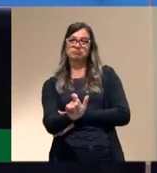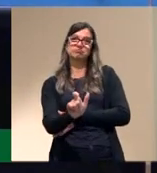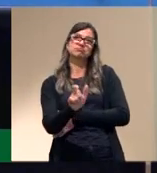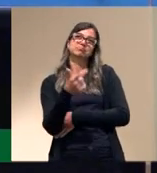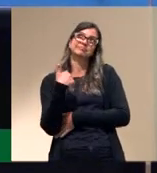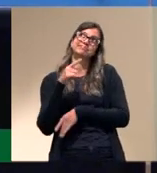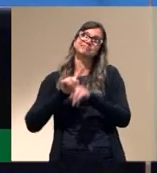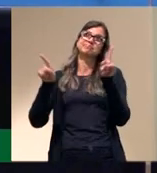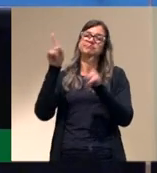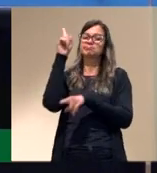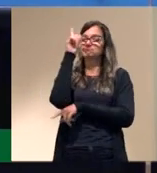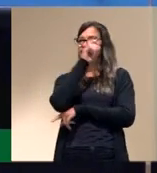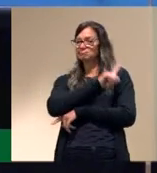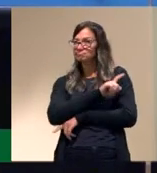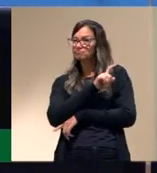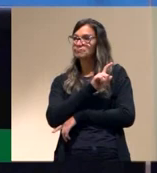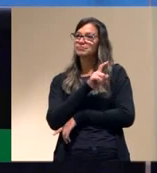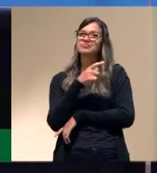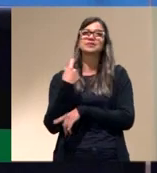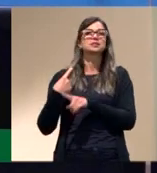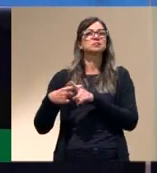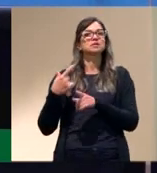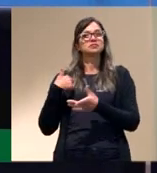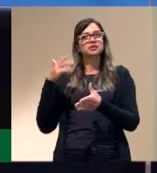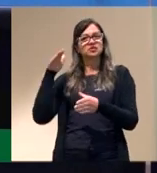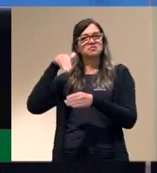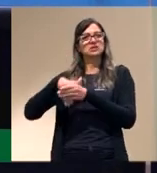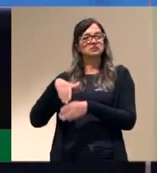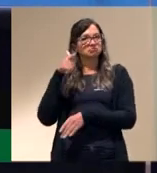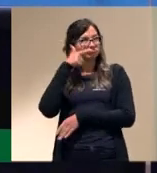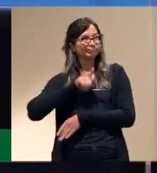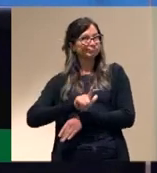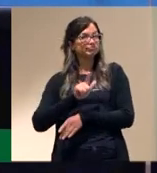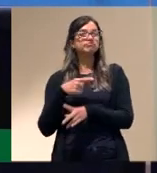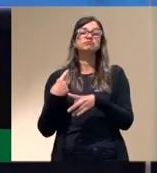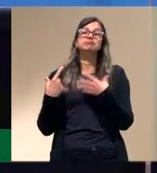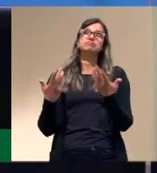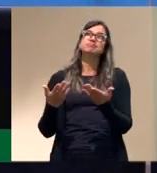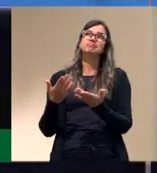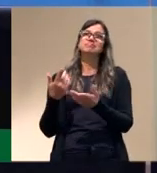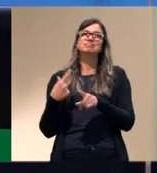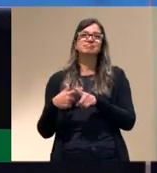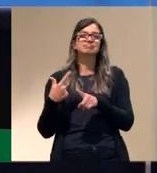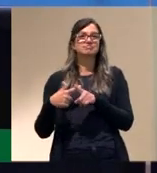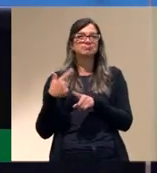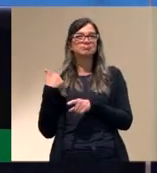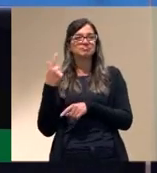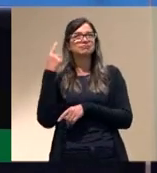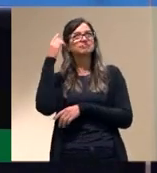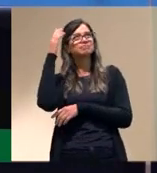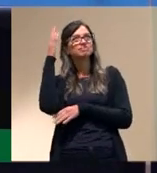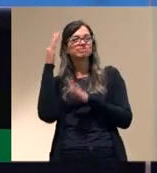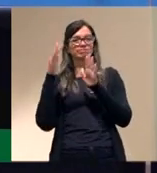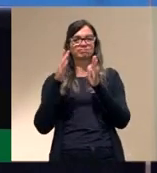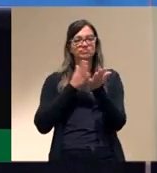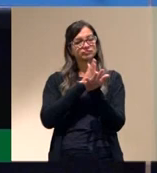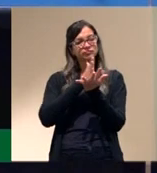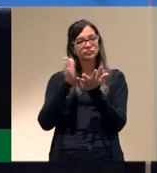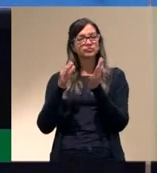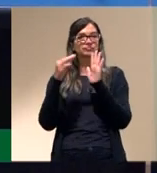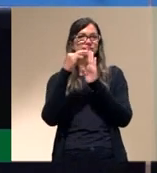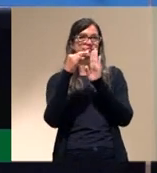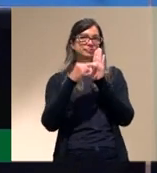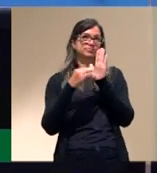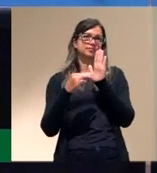essa questão. Eu sempre fui voto vencido, e isso não aparece como eixo metodológico. Eu estou falando aqui